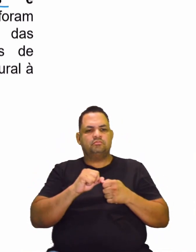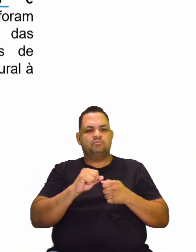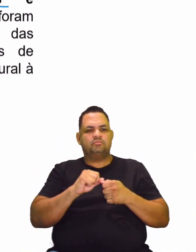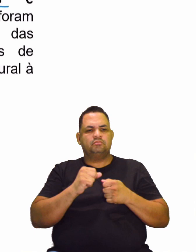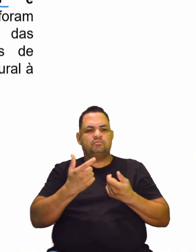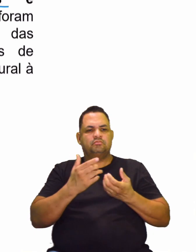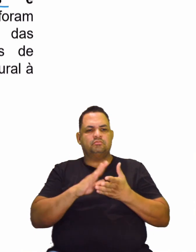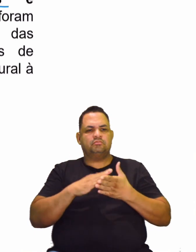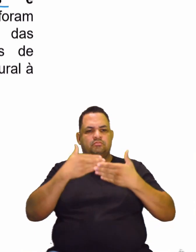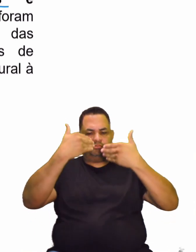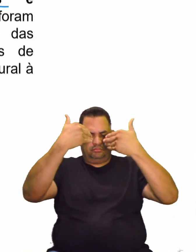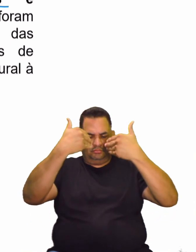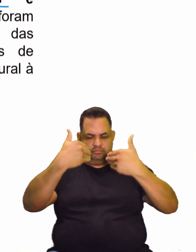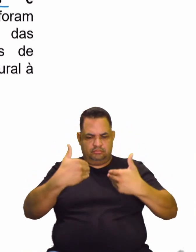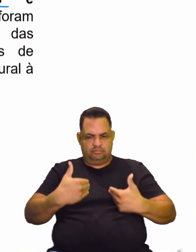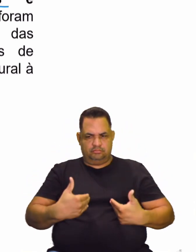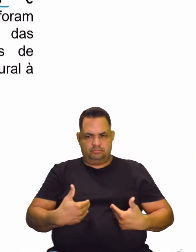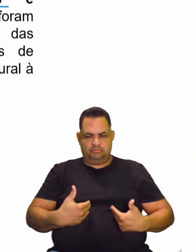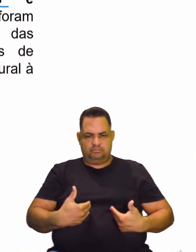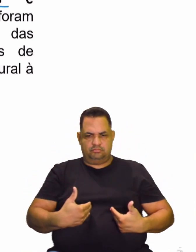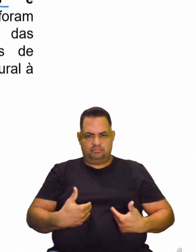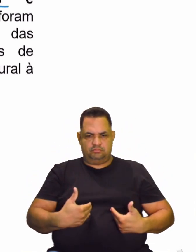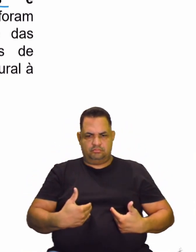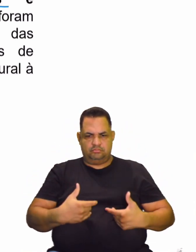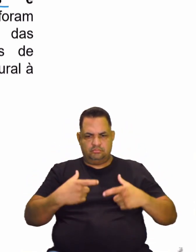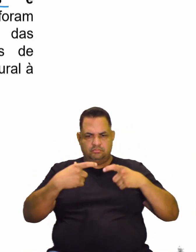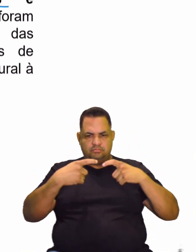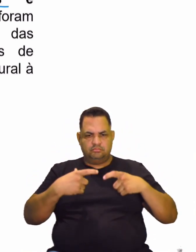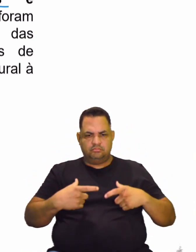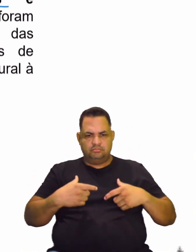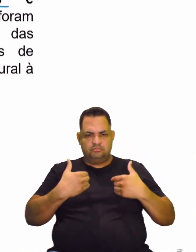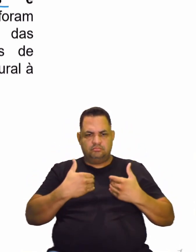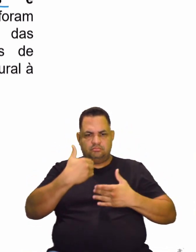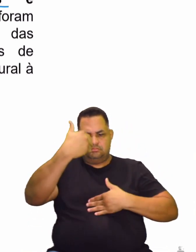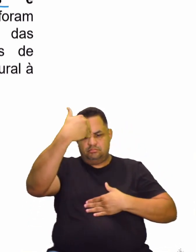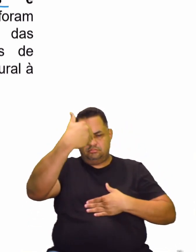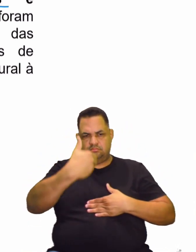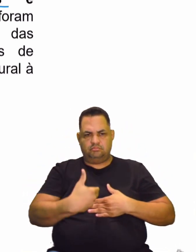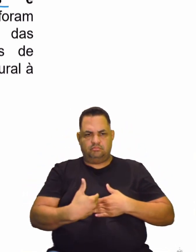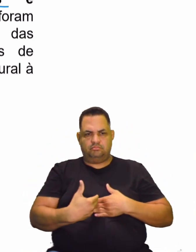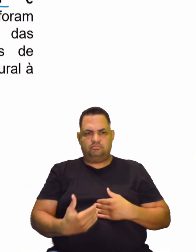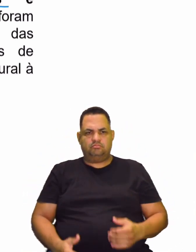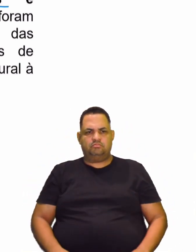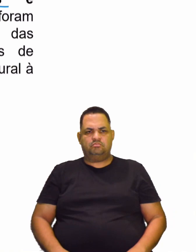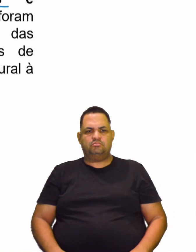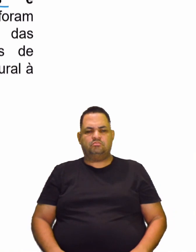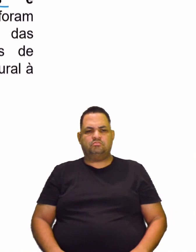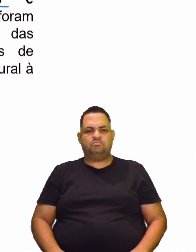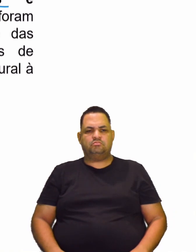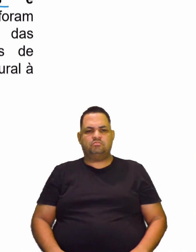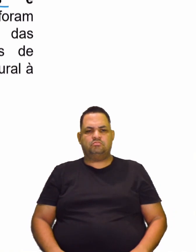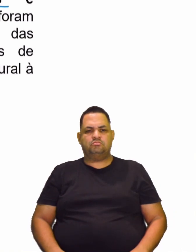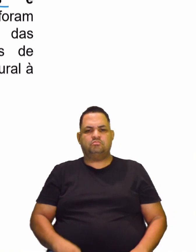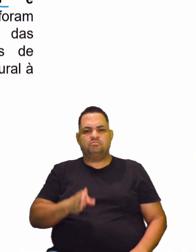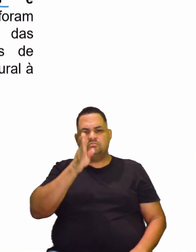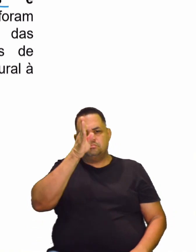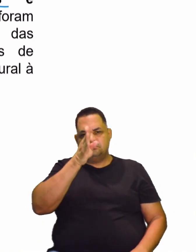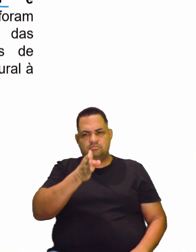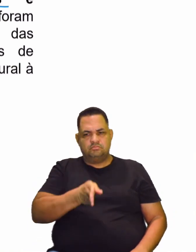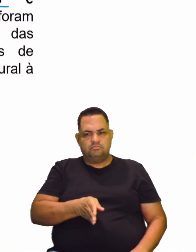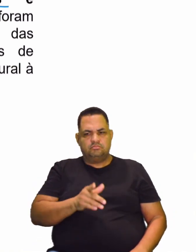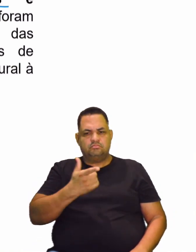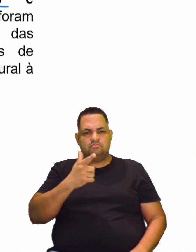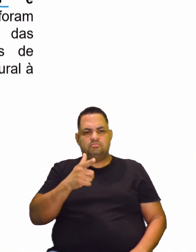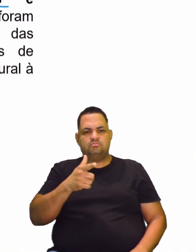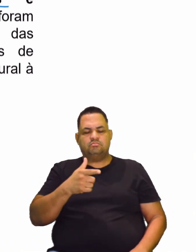uma posição bem na horizontal, né? Ou na vertical, bem sem movimentos